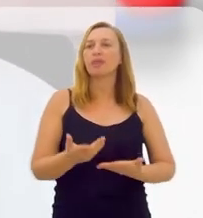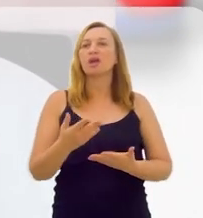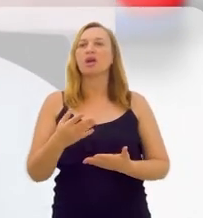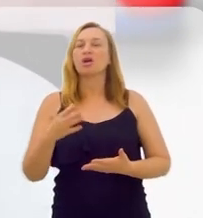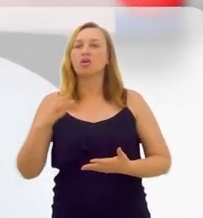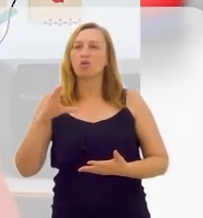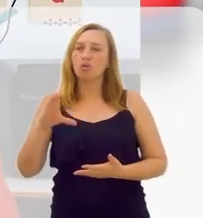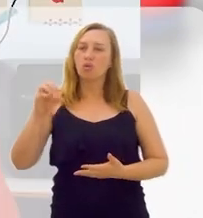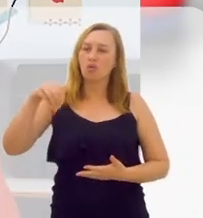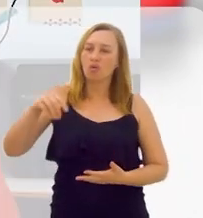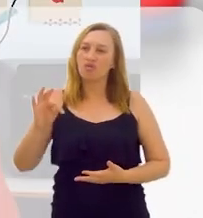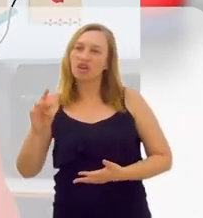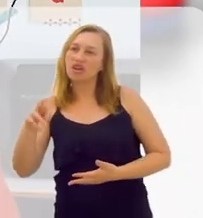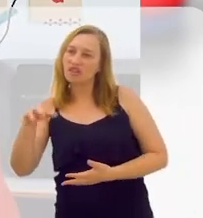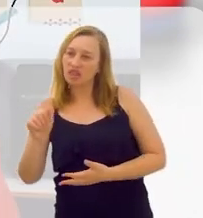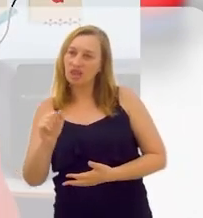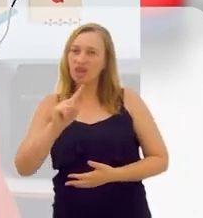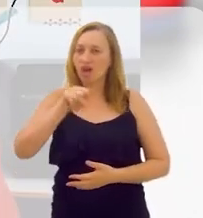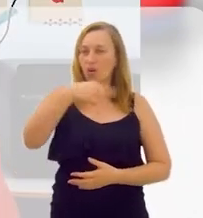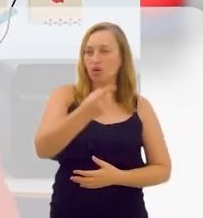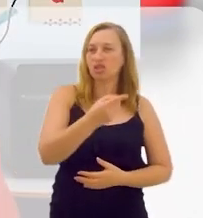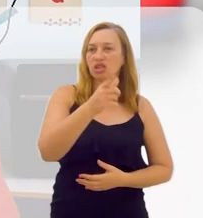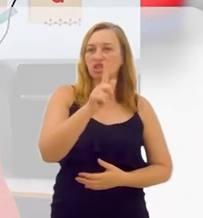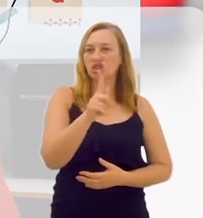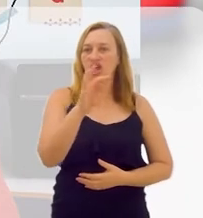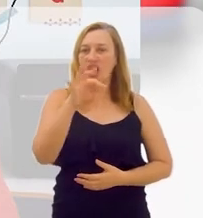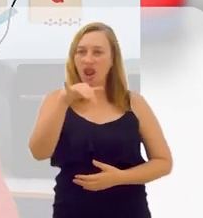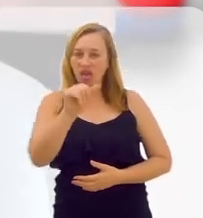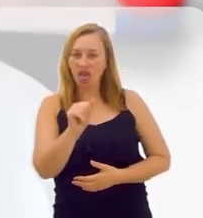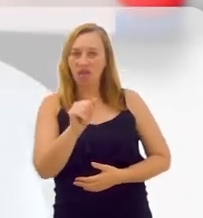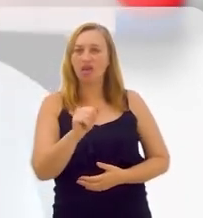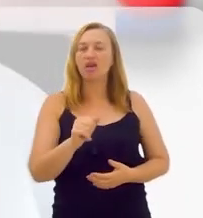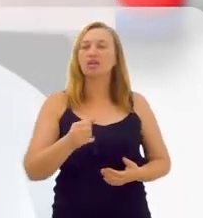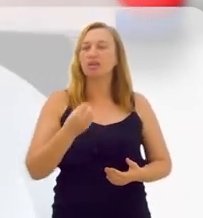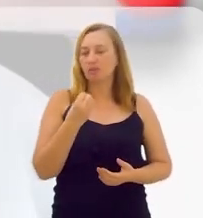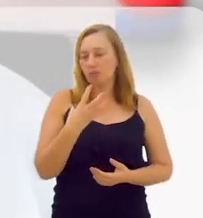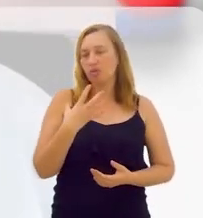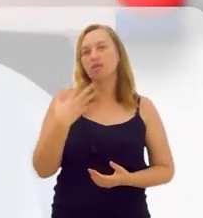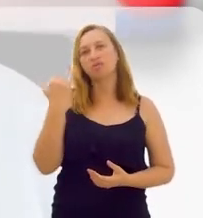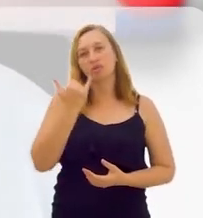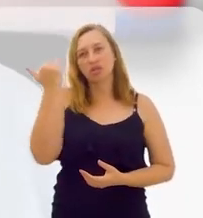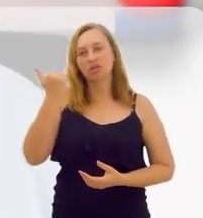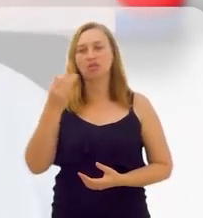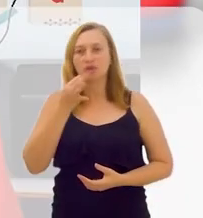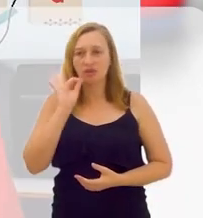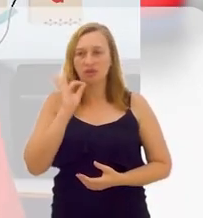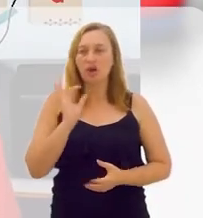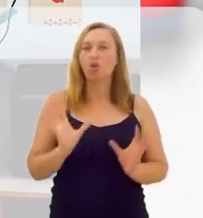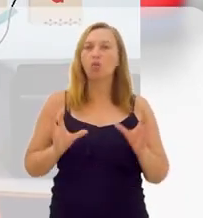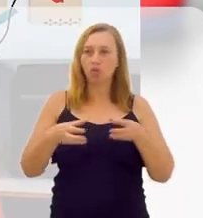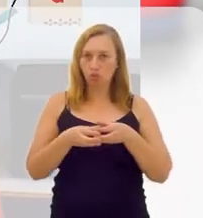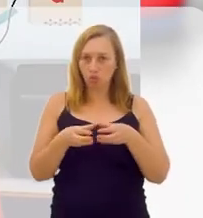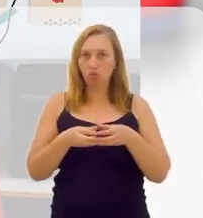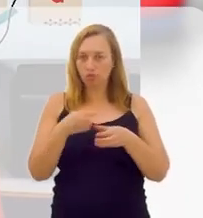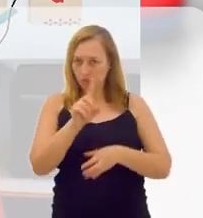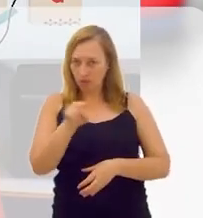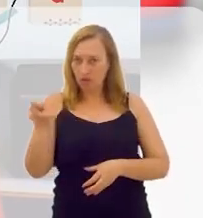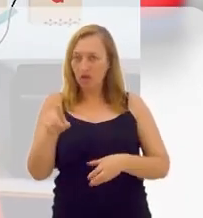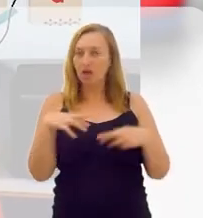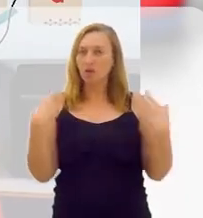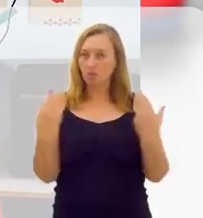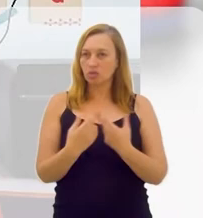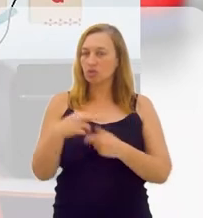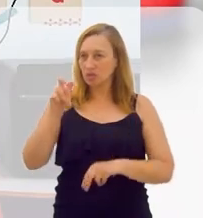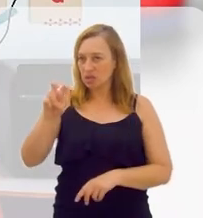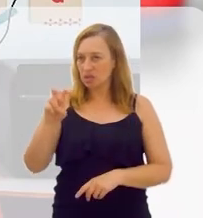uma confeiteira, uma outra que trabalha com geleias e assim, está sendo bem importante para o café. É um grupo, então.